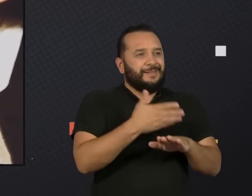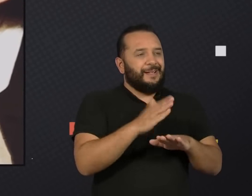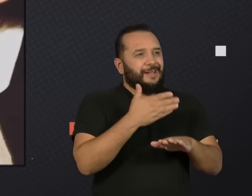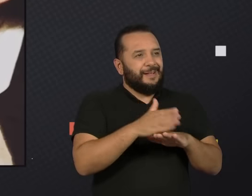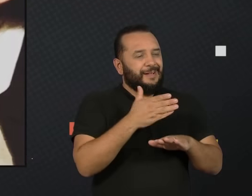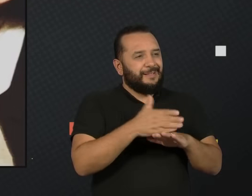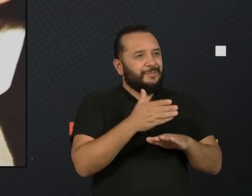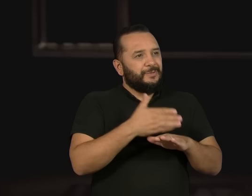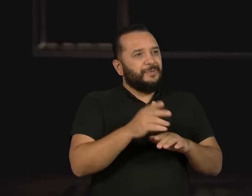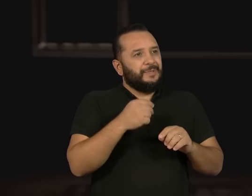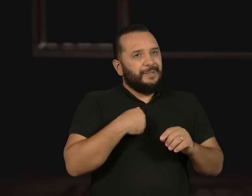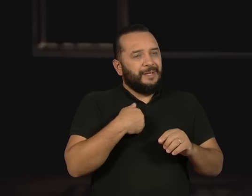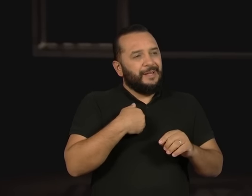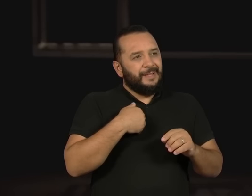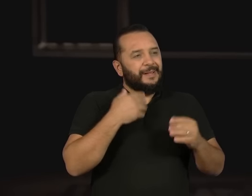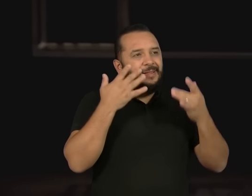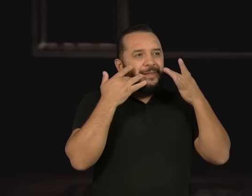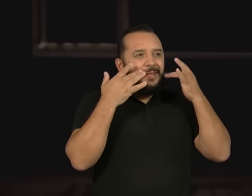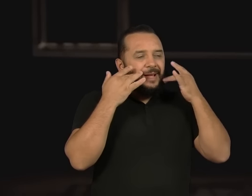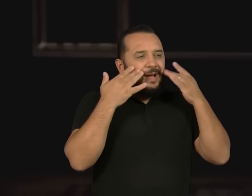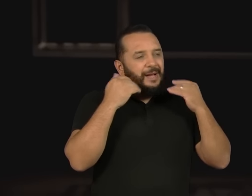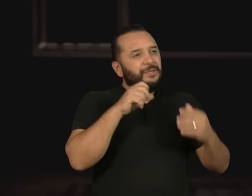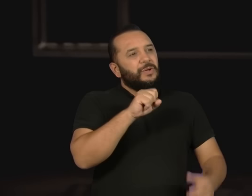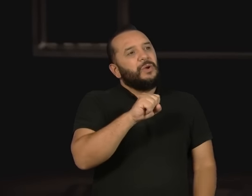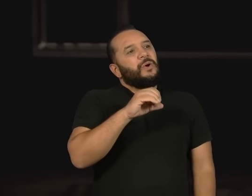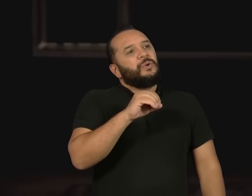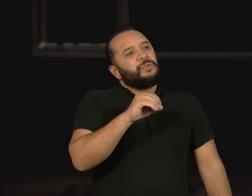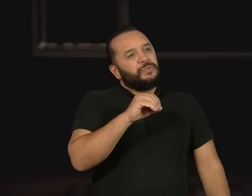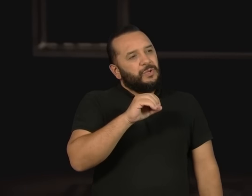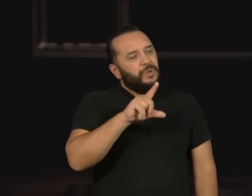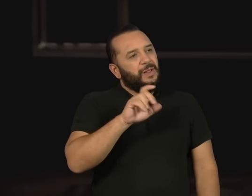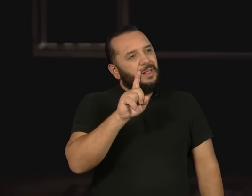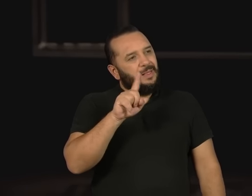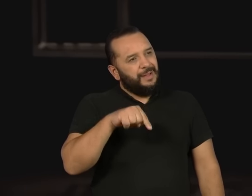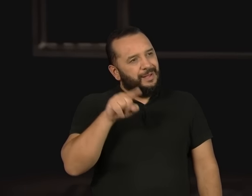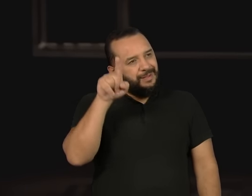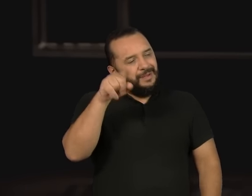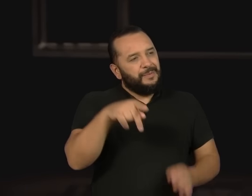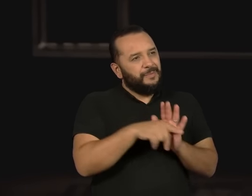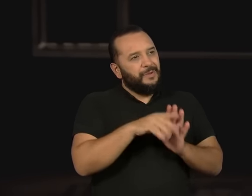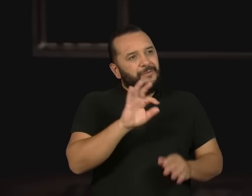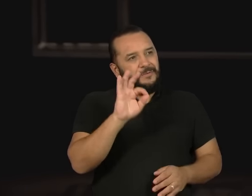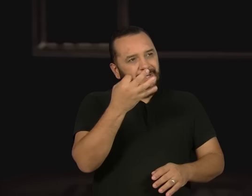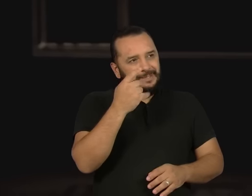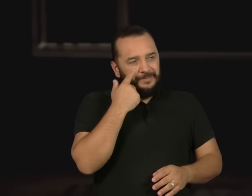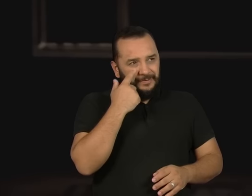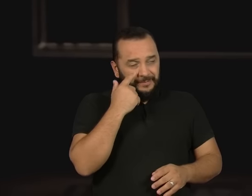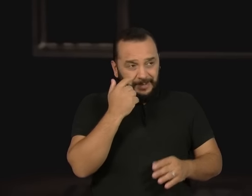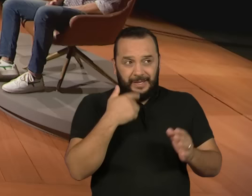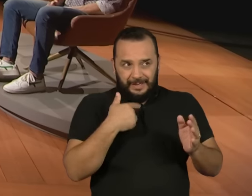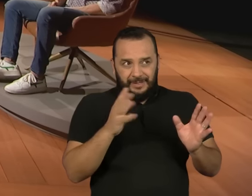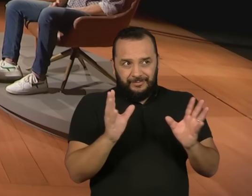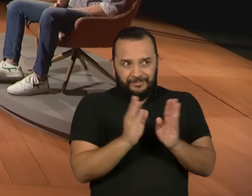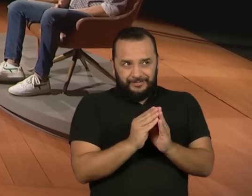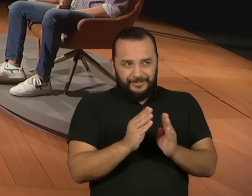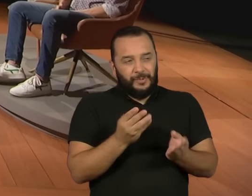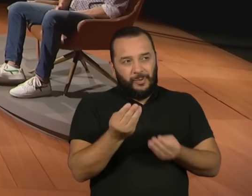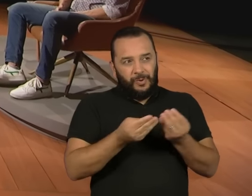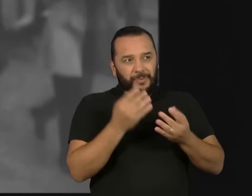França. Exatamente. A gente produziu um quadro sobre esse teatro, né, esse reverenciado grupo francês. Vamos ver?